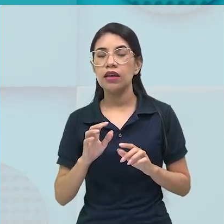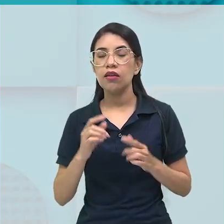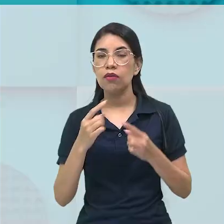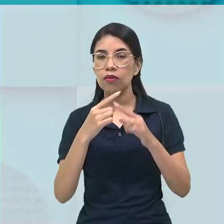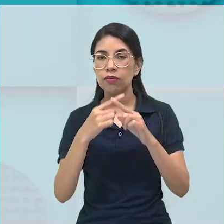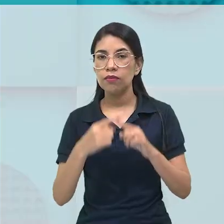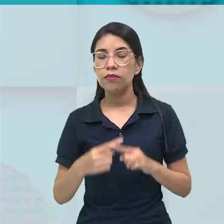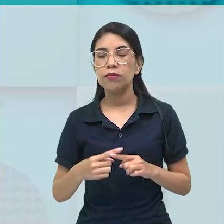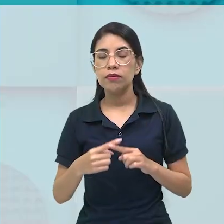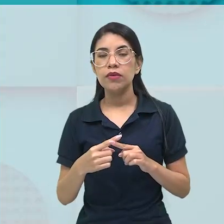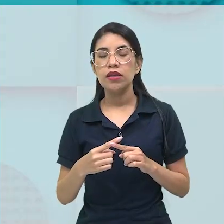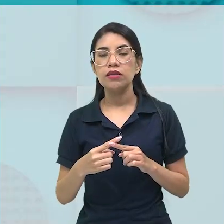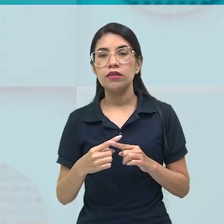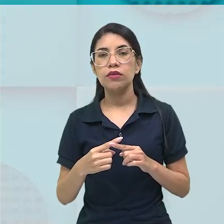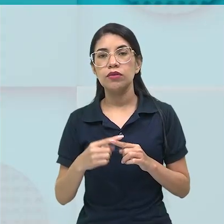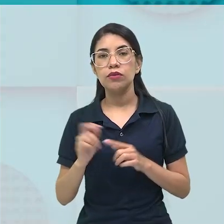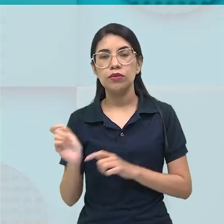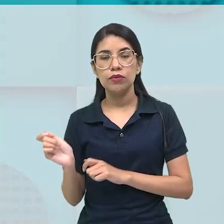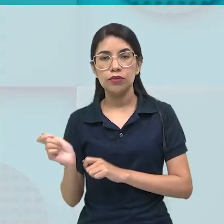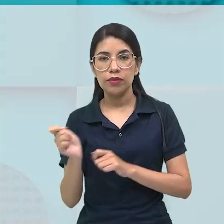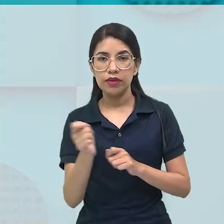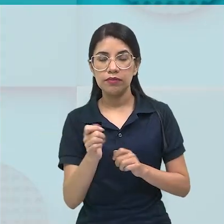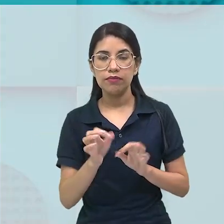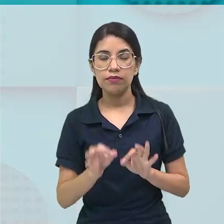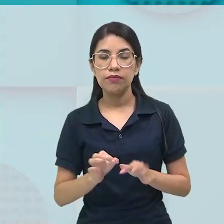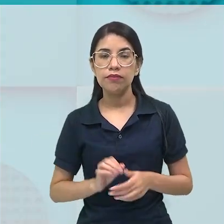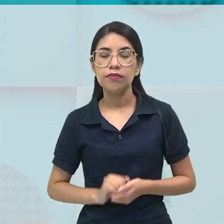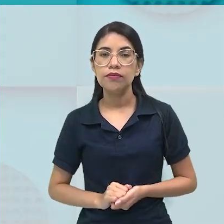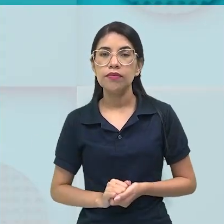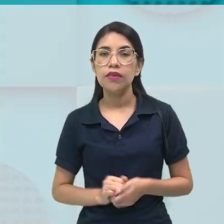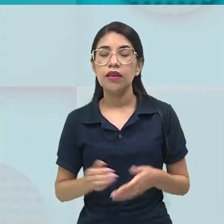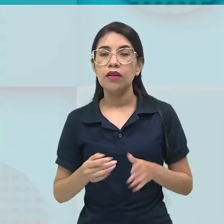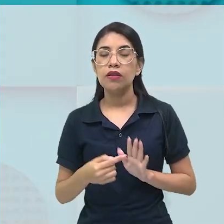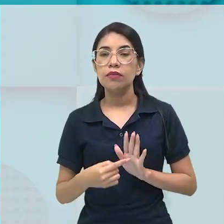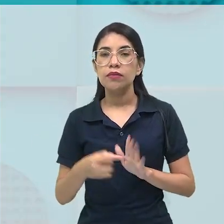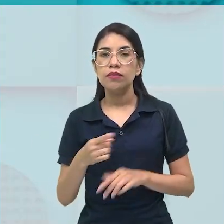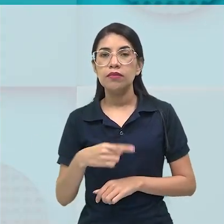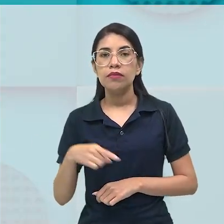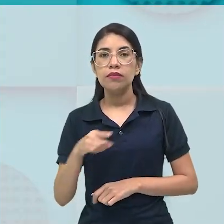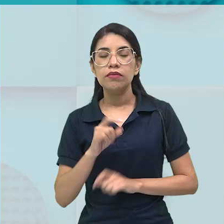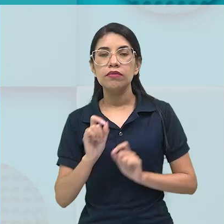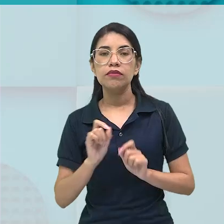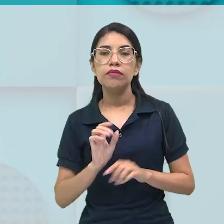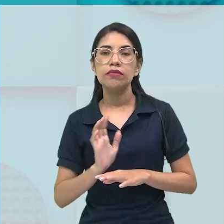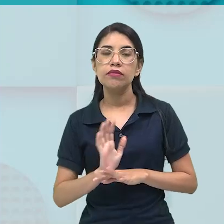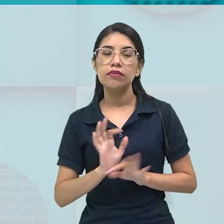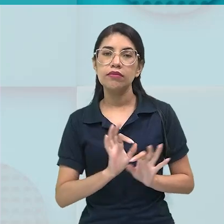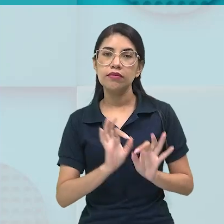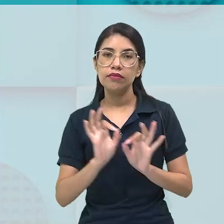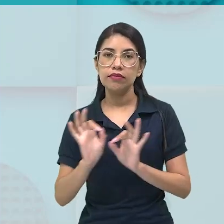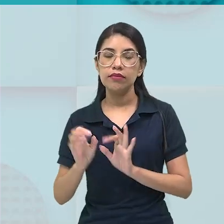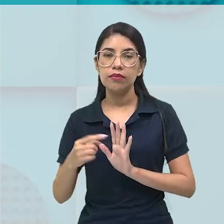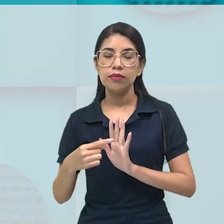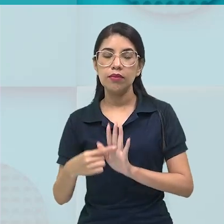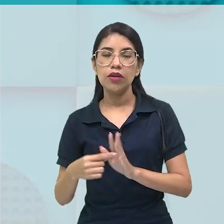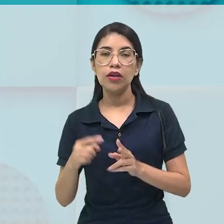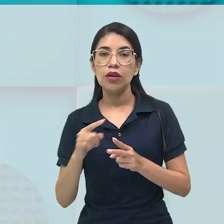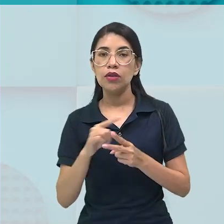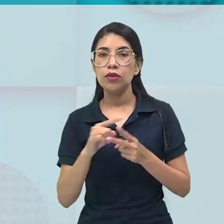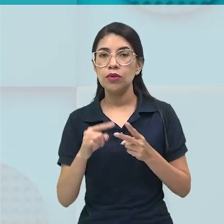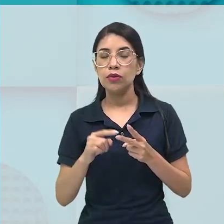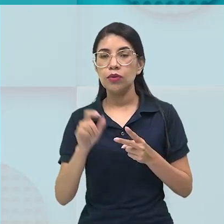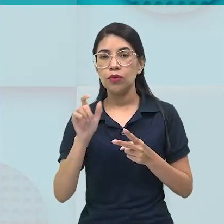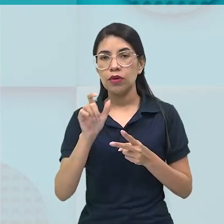movimentos, né, esportivos dessa modalidade. E agora eu vou trazer para vocês um vídeo que mostra aí dois